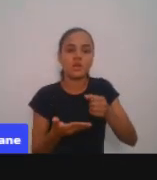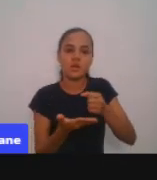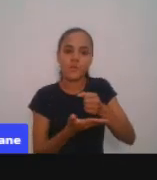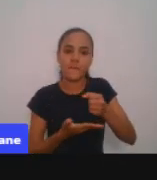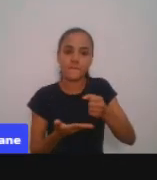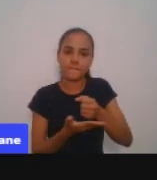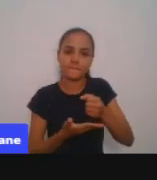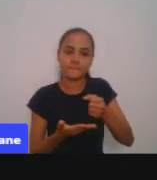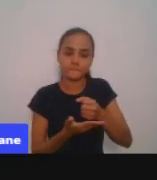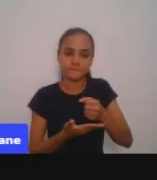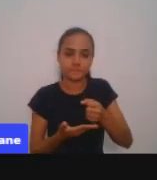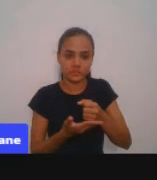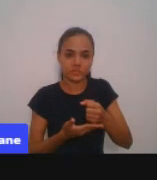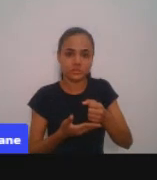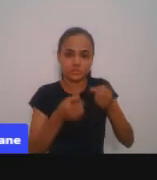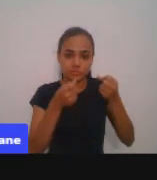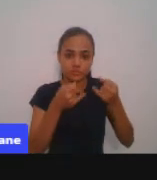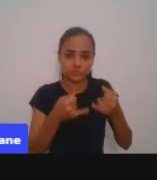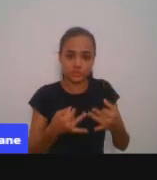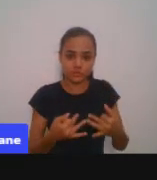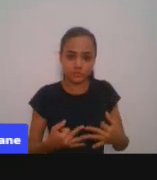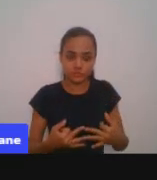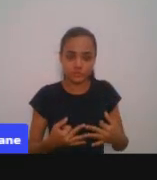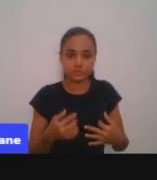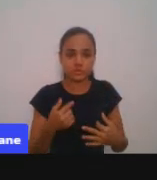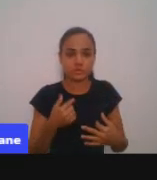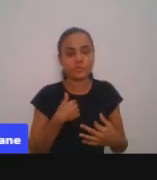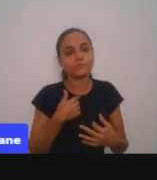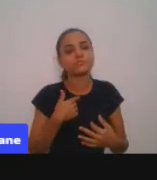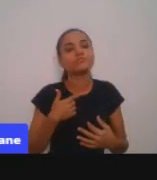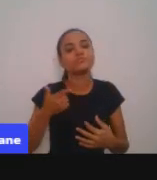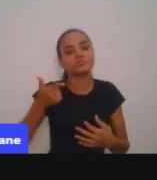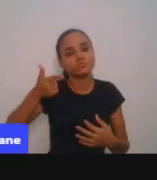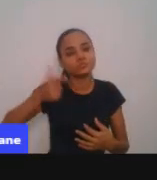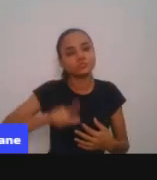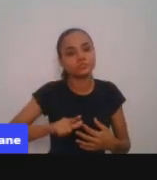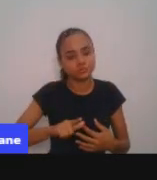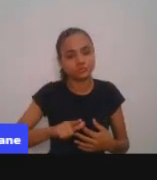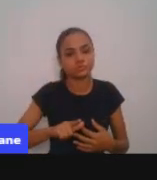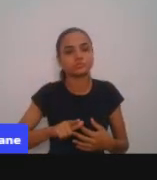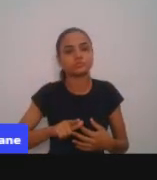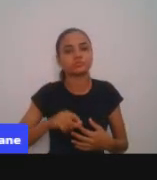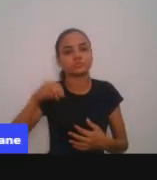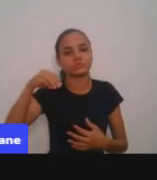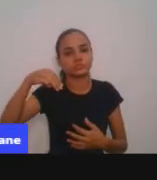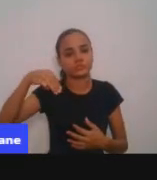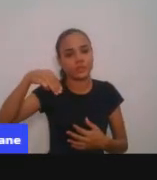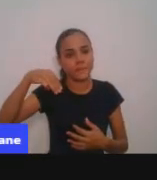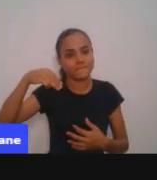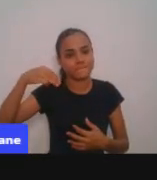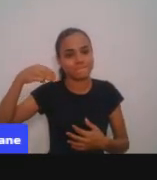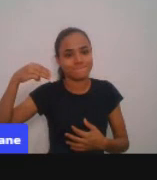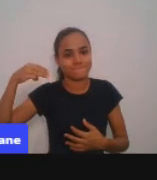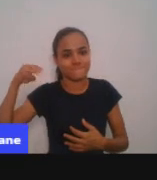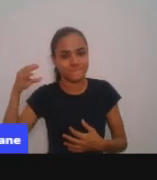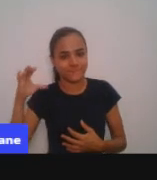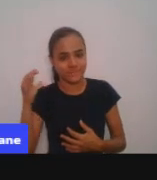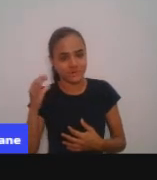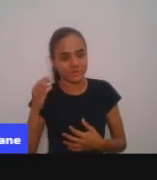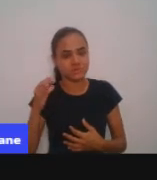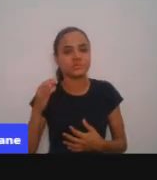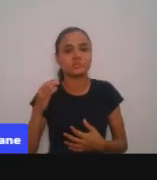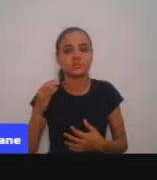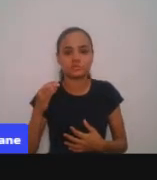base, eu quero retomar lá em março, quando todo mundo foi para sua casa, a gente não sabia nem o que fazer, tanto